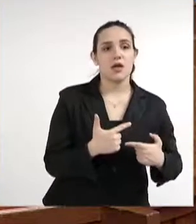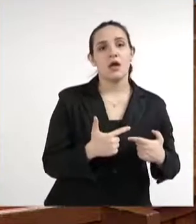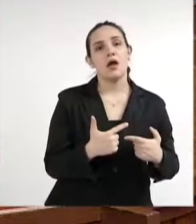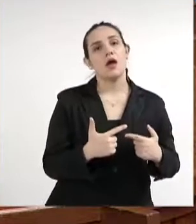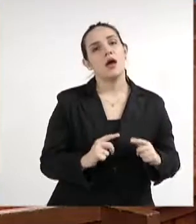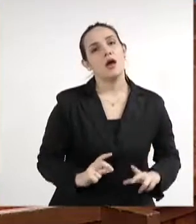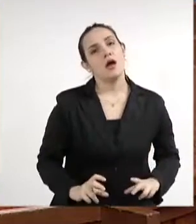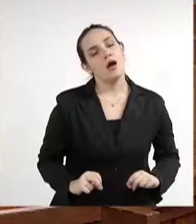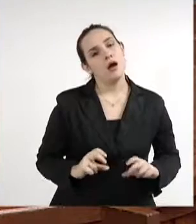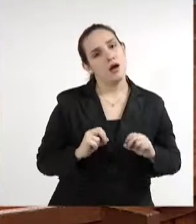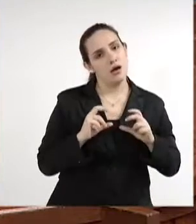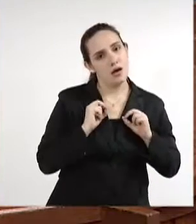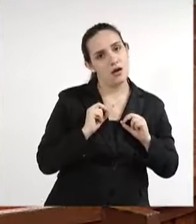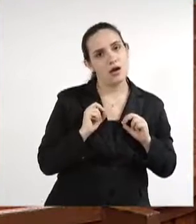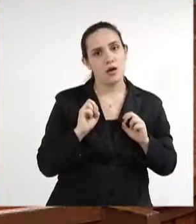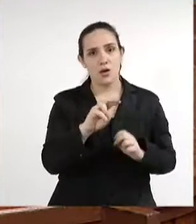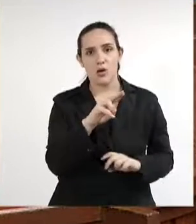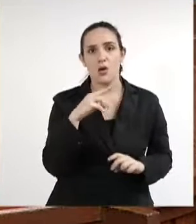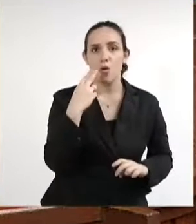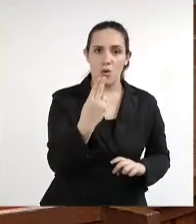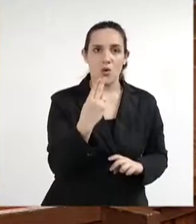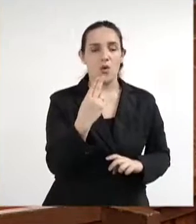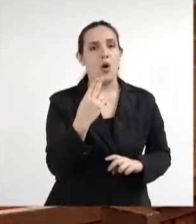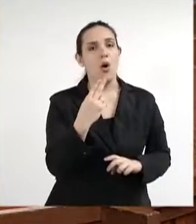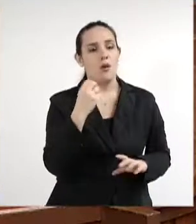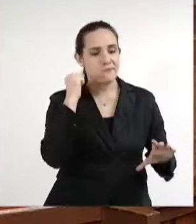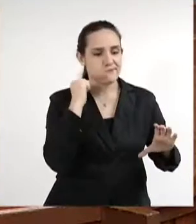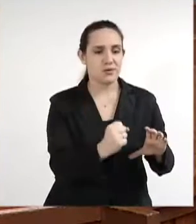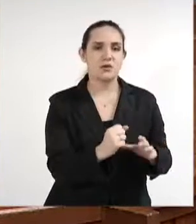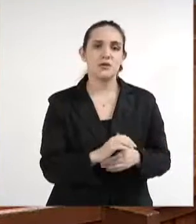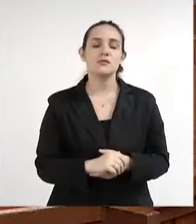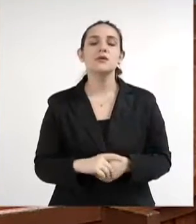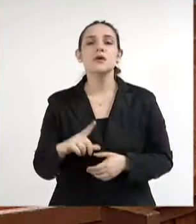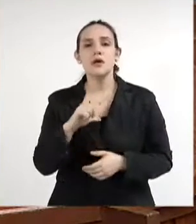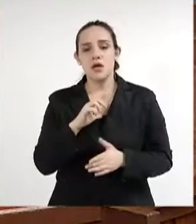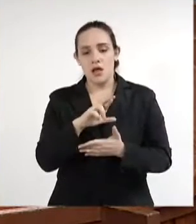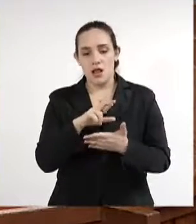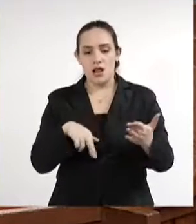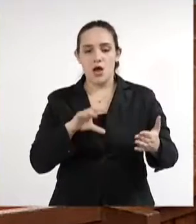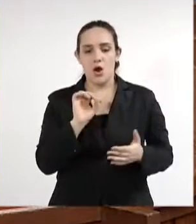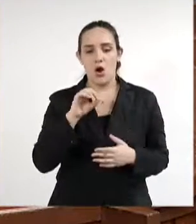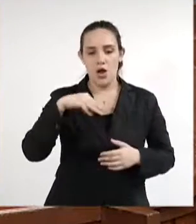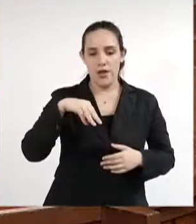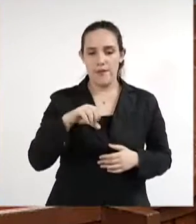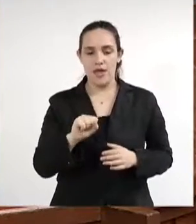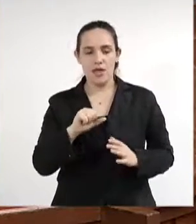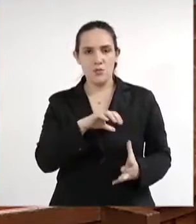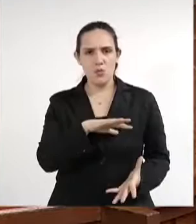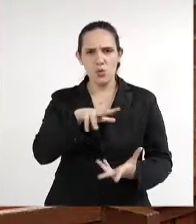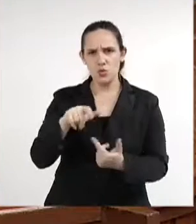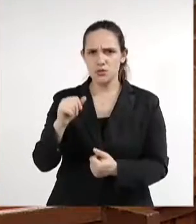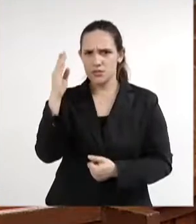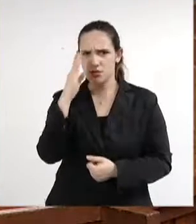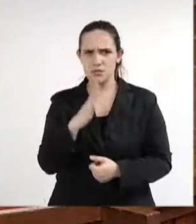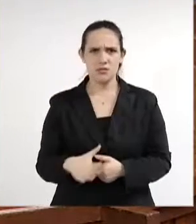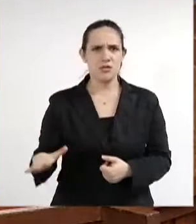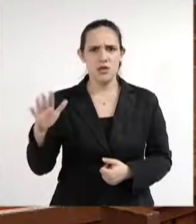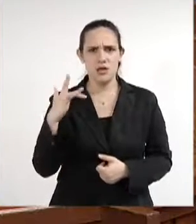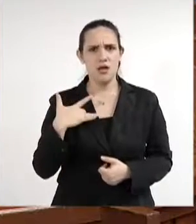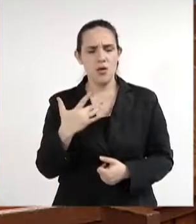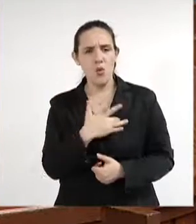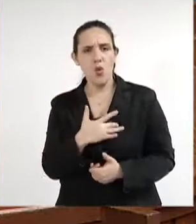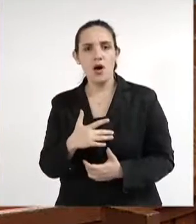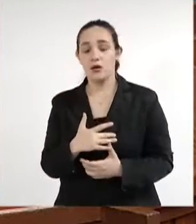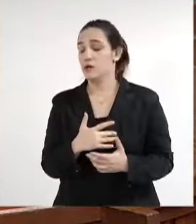câncer, por homicídio. Um relatório da Organização Mundial da Saúde que foi divulgado ontem,